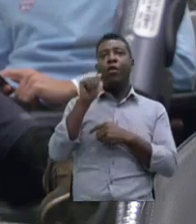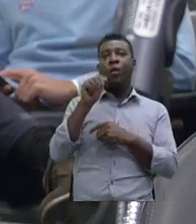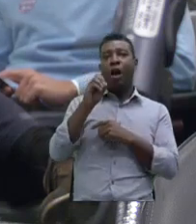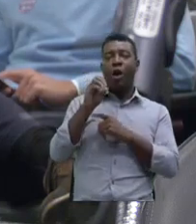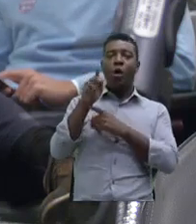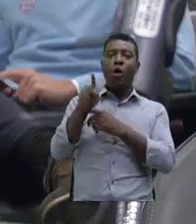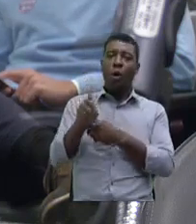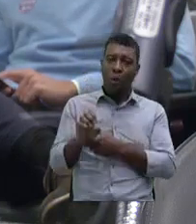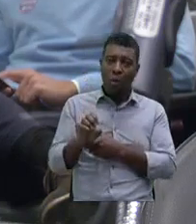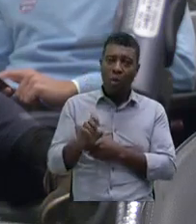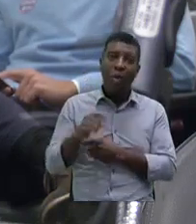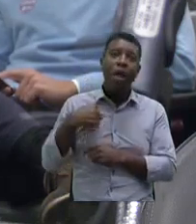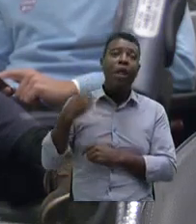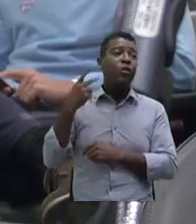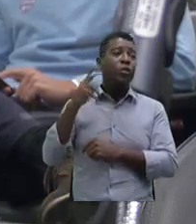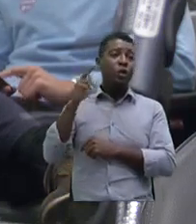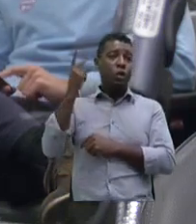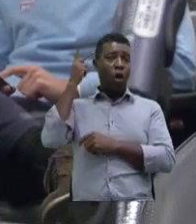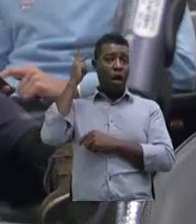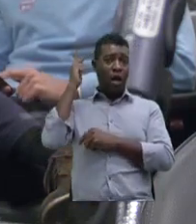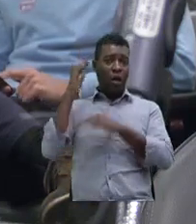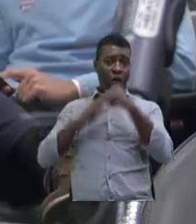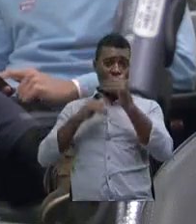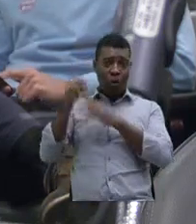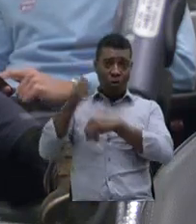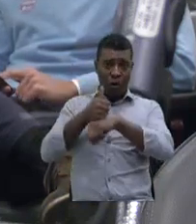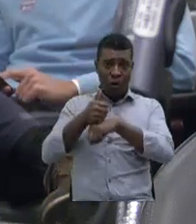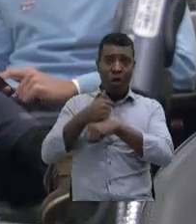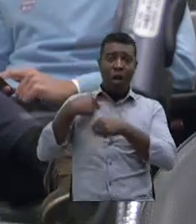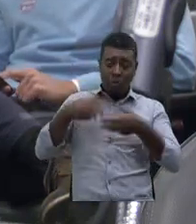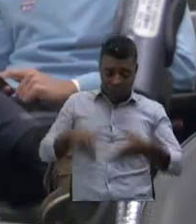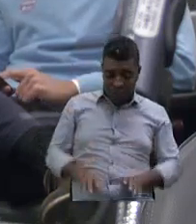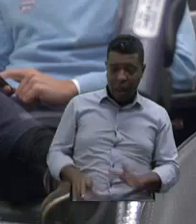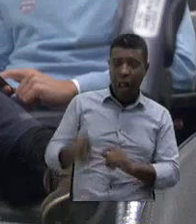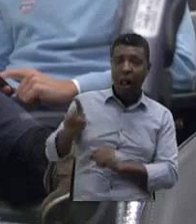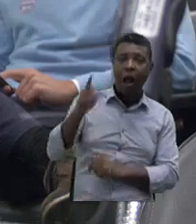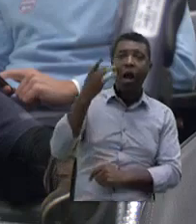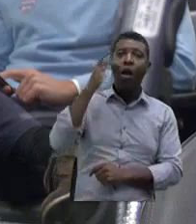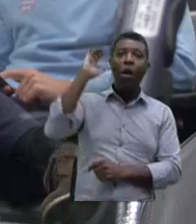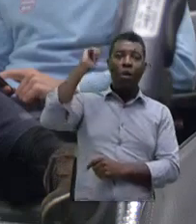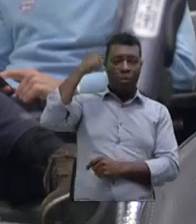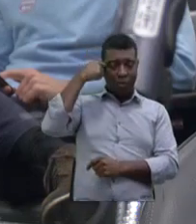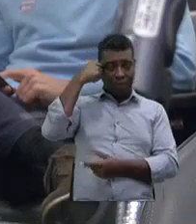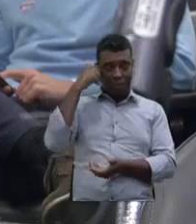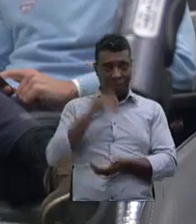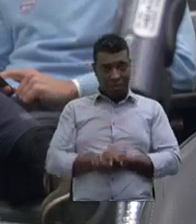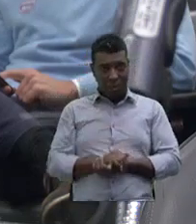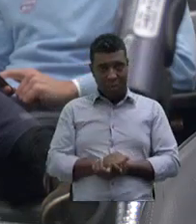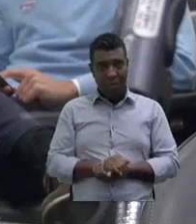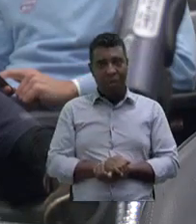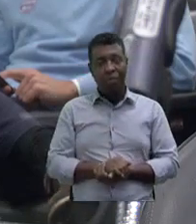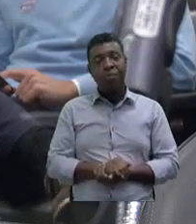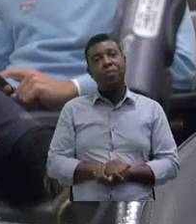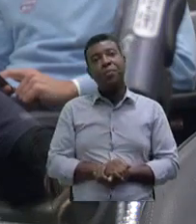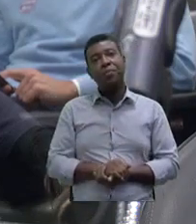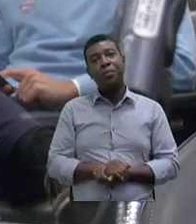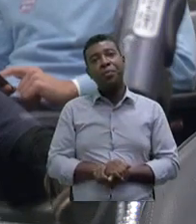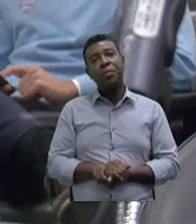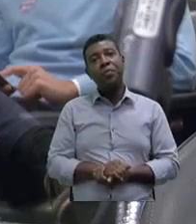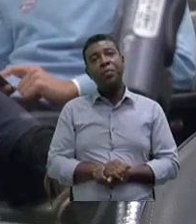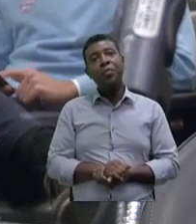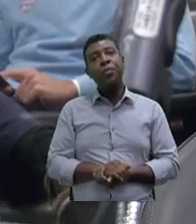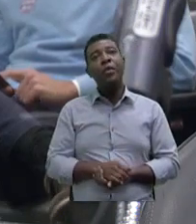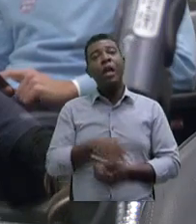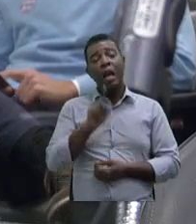sou historiador formado na Universidade Federal de Ouro Preto, sou de Ouro Preto. E é a oportunidade,